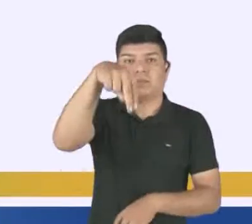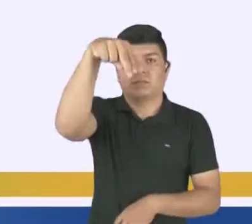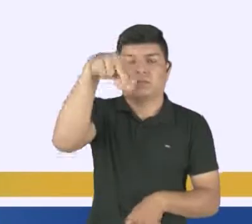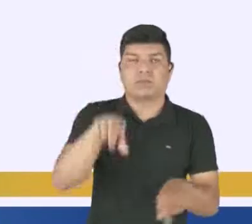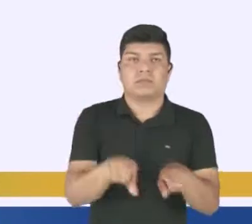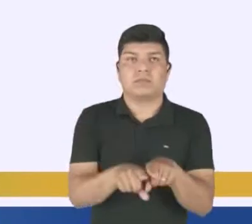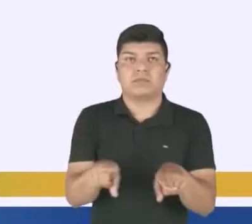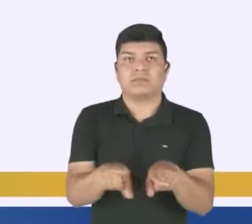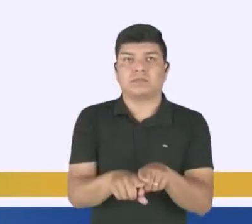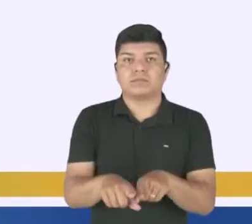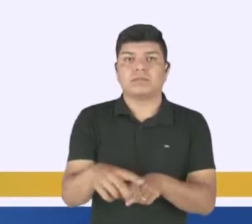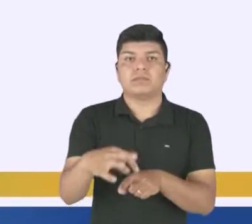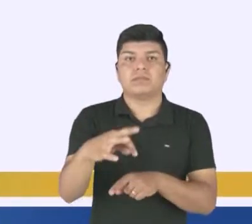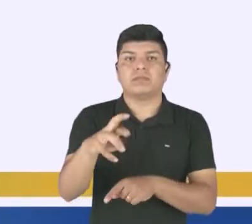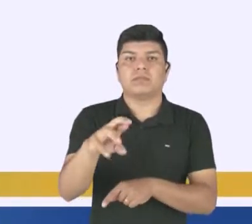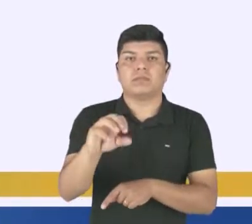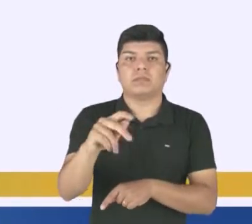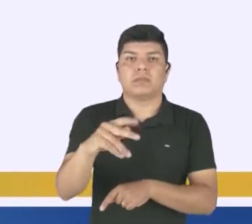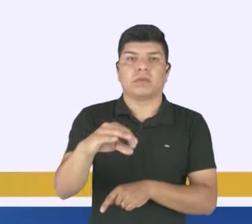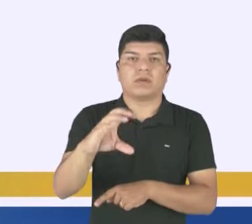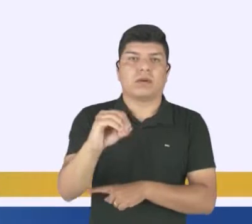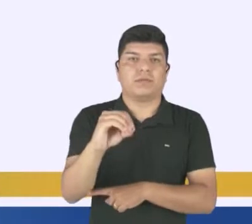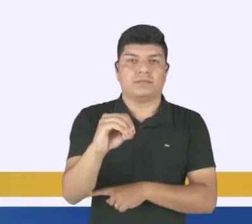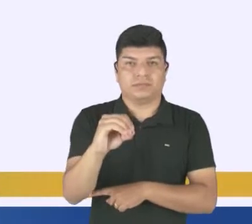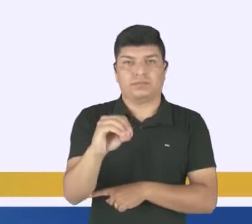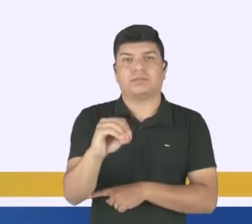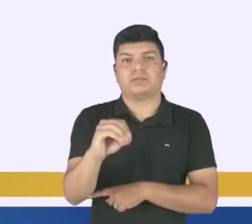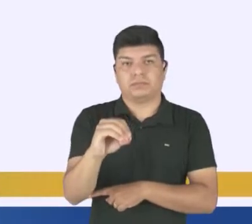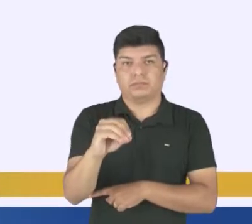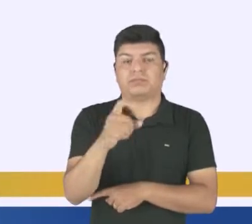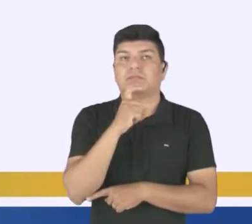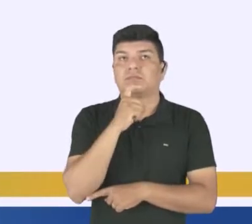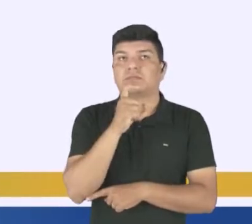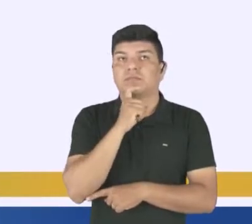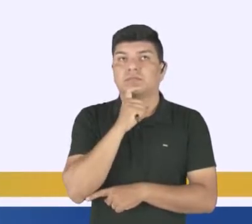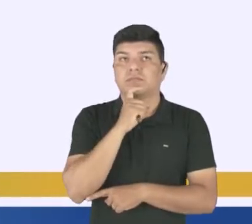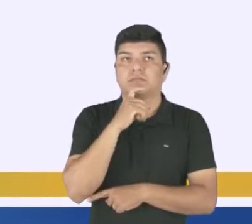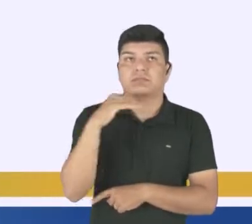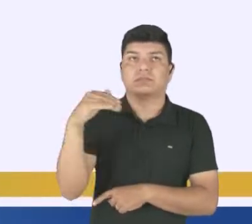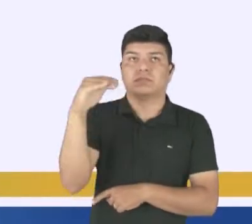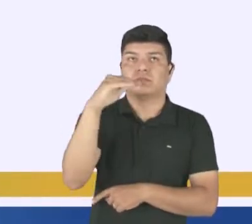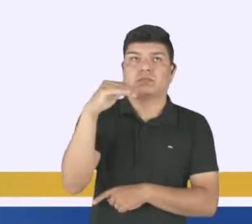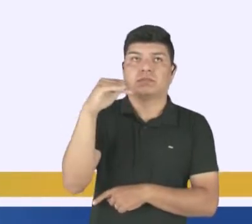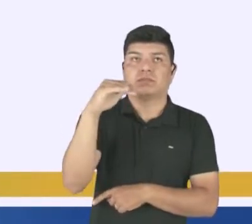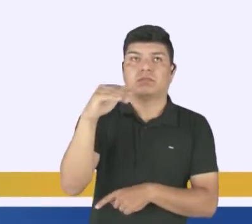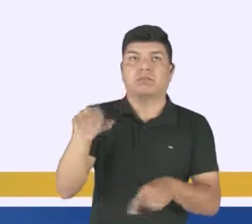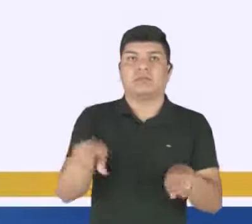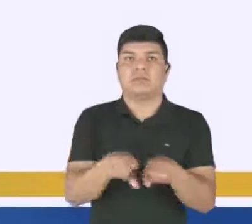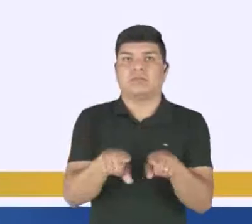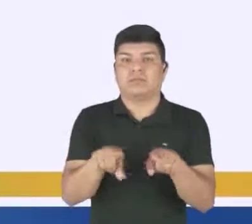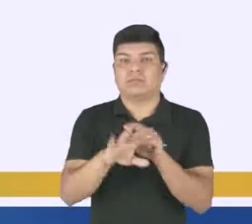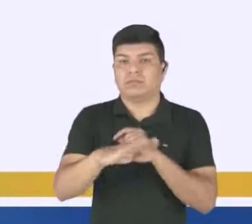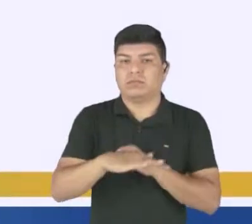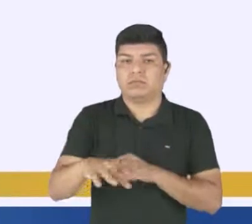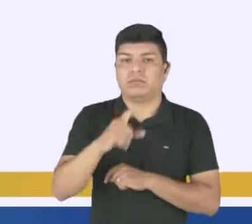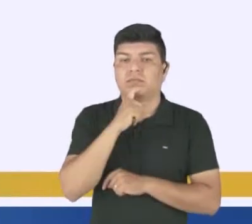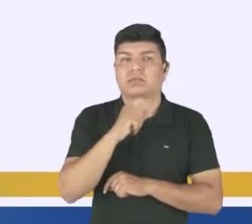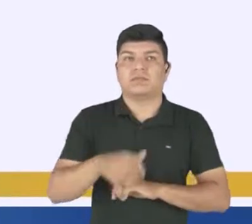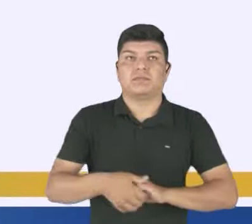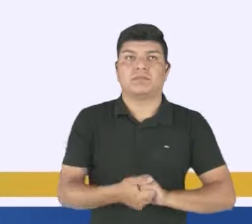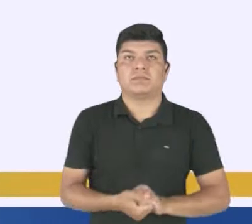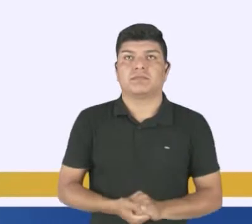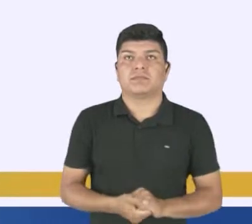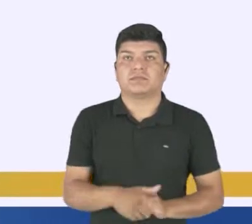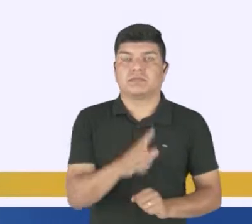dos trópicos, a zona polar glacial antártica e a zona polar glacial ártica. E